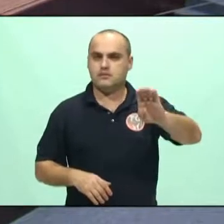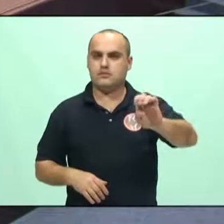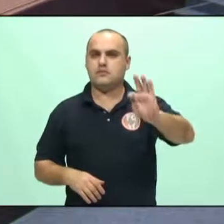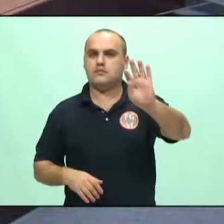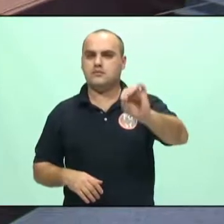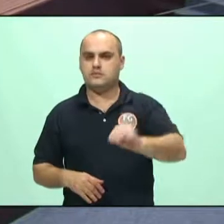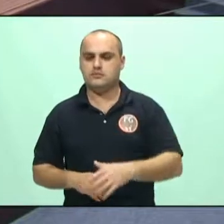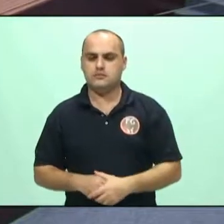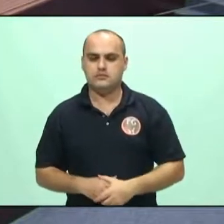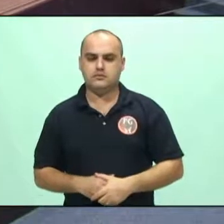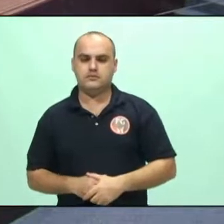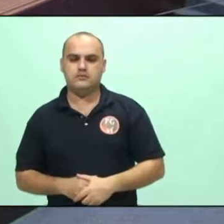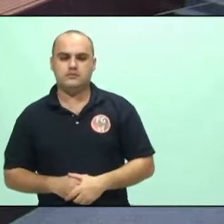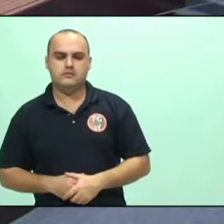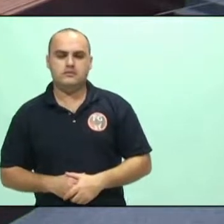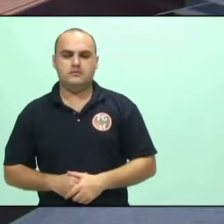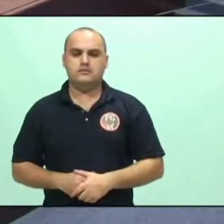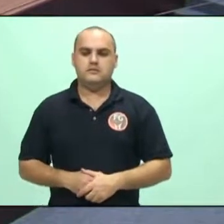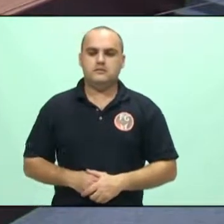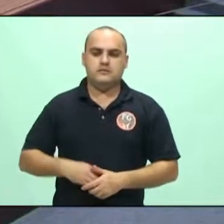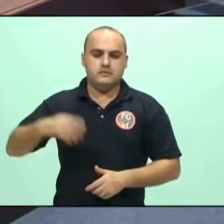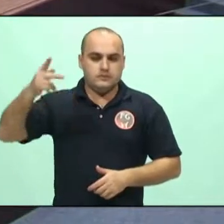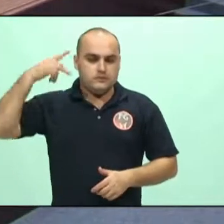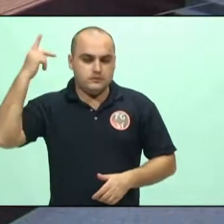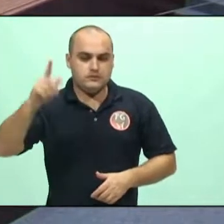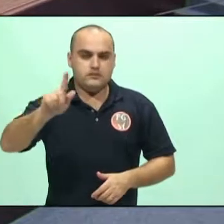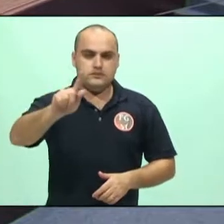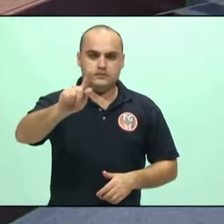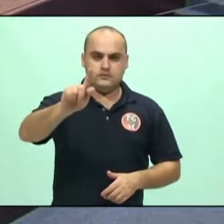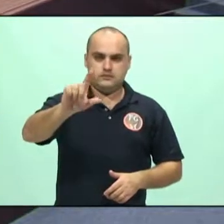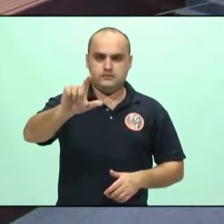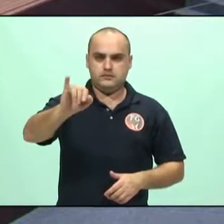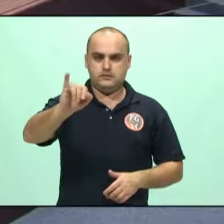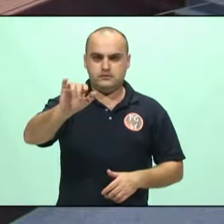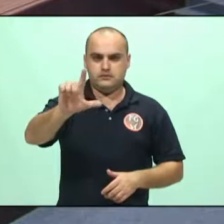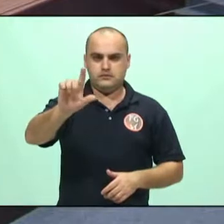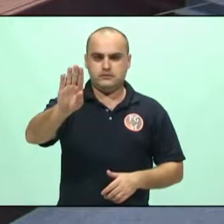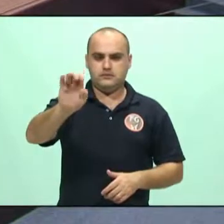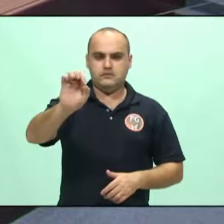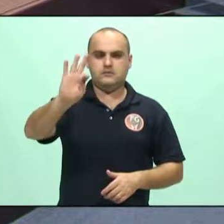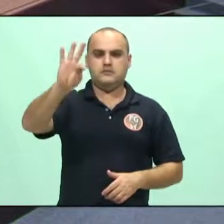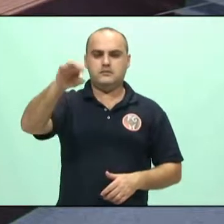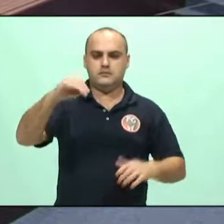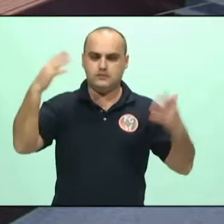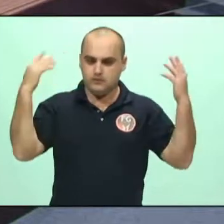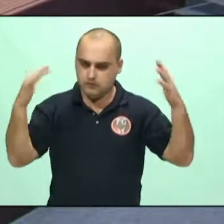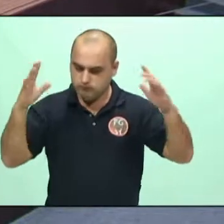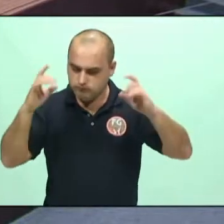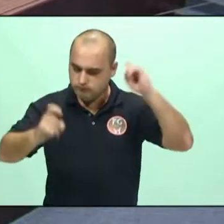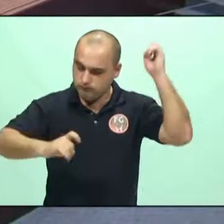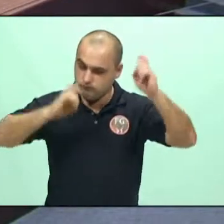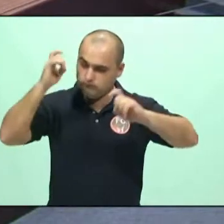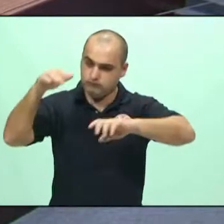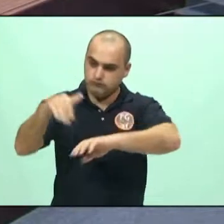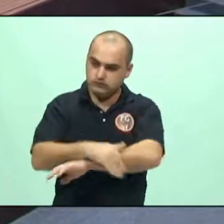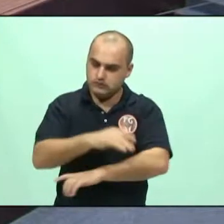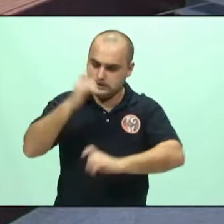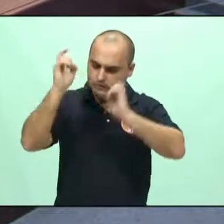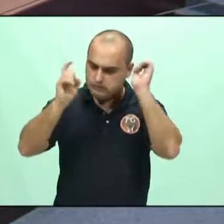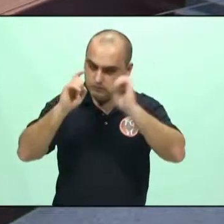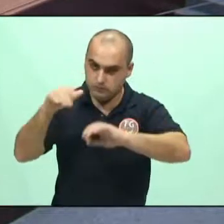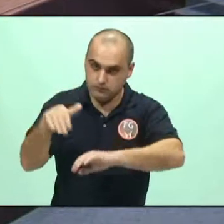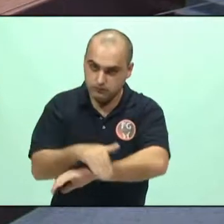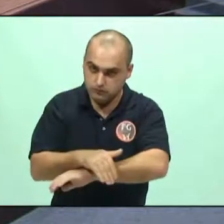Gilberto vereador Gilberto eu quero lhe parabenizar preocupado com seu bairro preocupado com as ruas obviamente